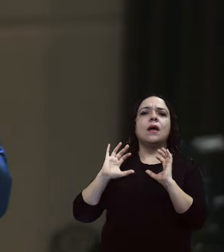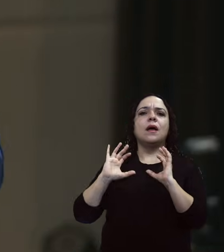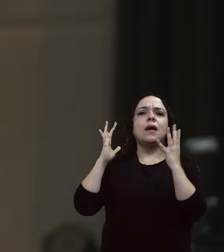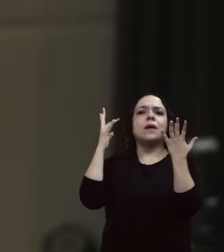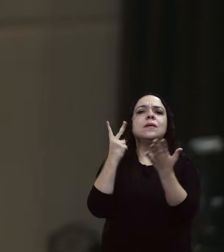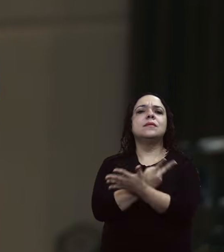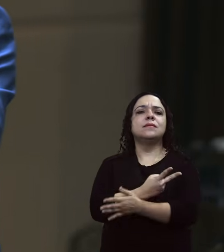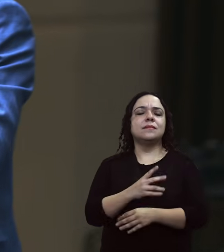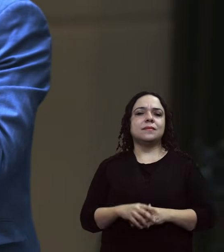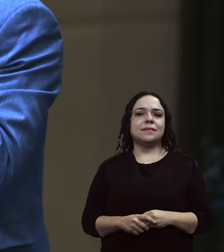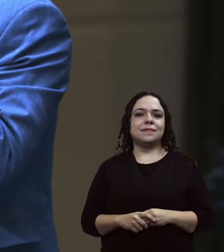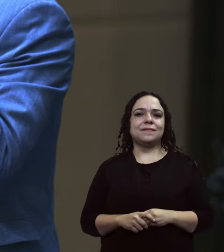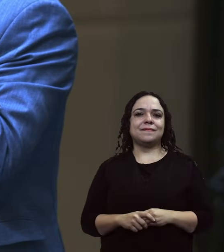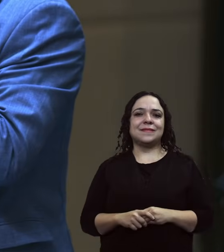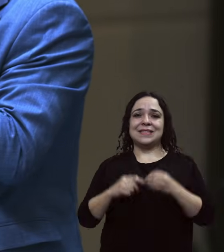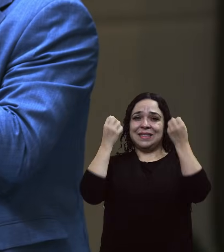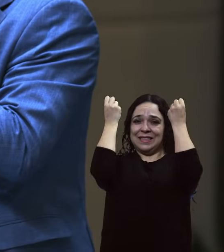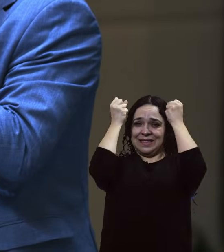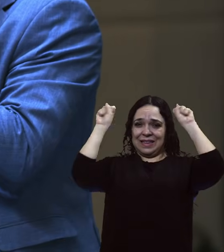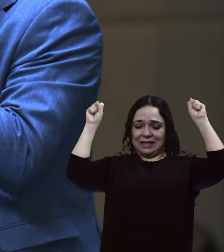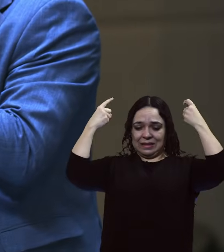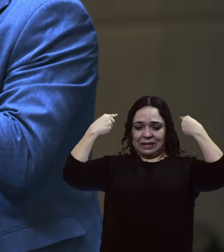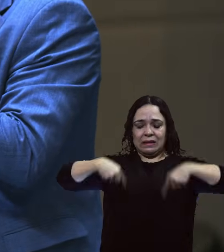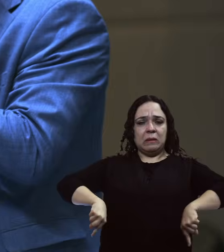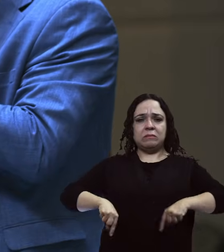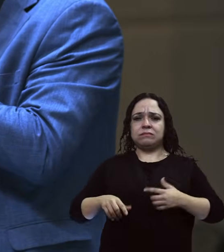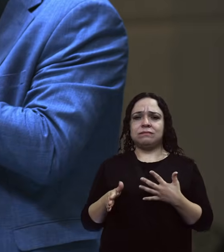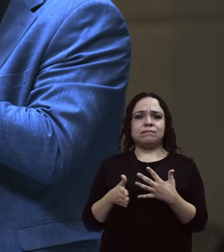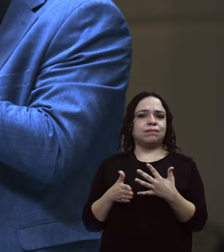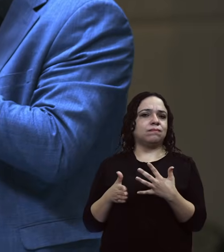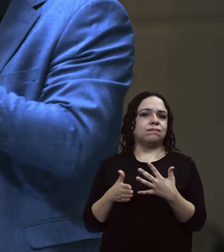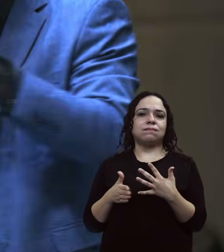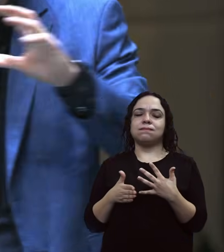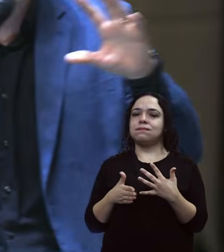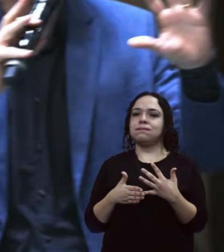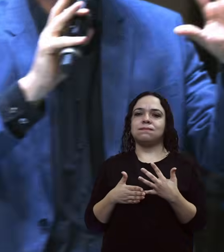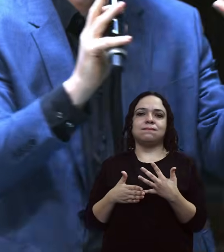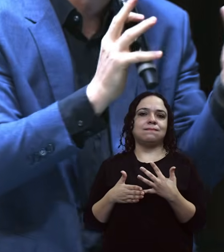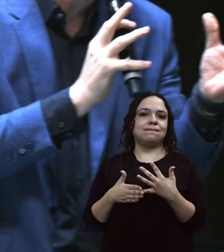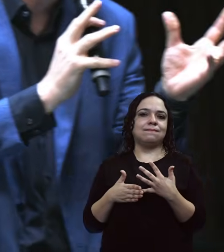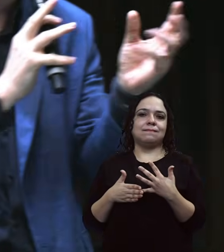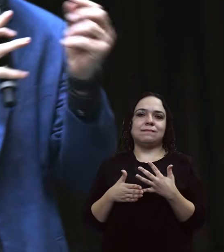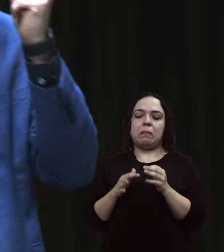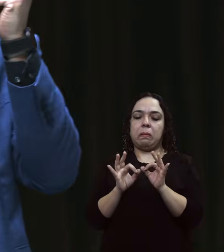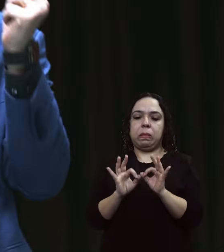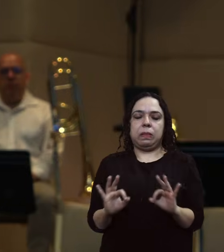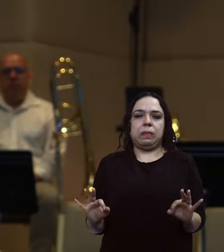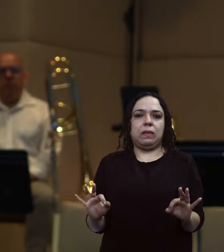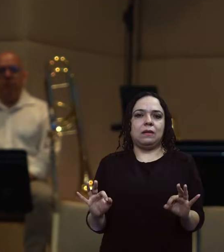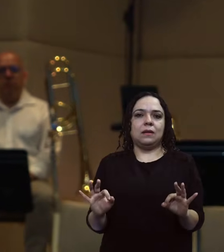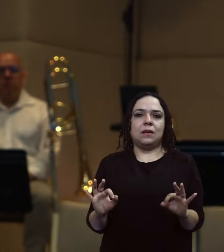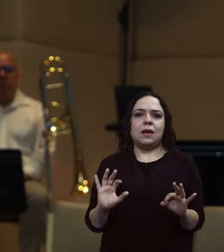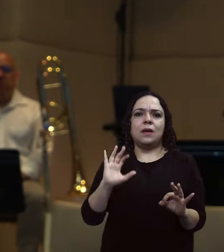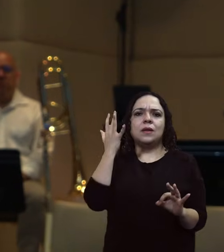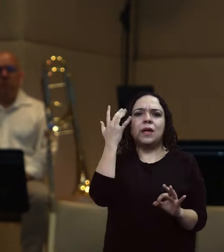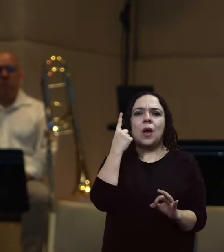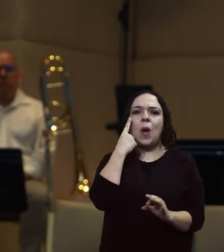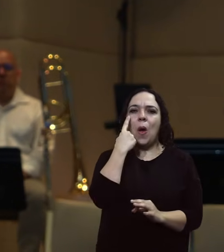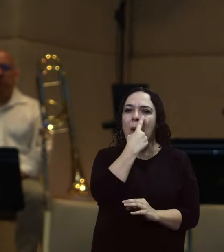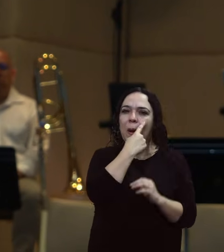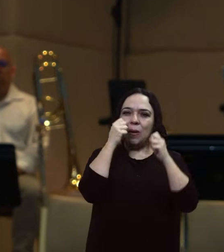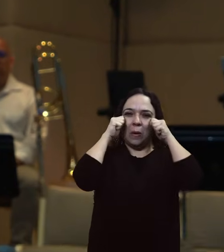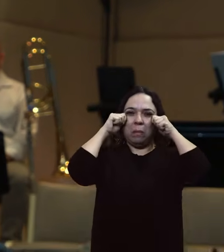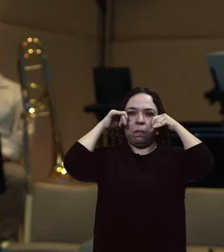acontece com ele? Ele se torna uma pessoa miserável. E para mim o retrato disso é quando vazam os seus olhos,